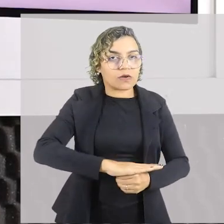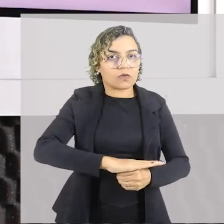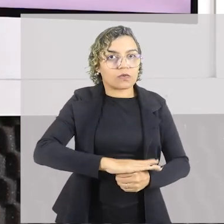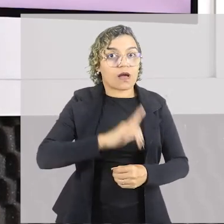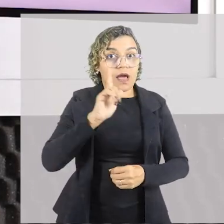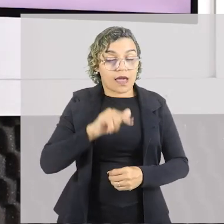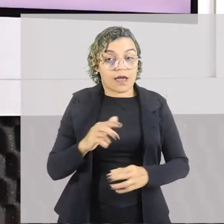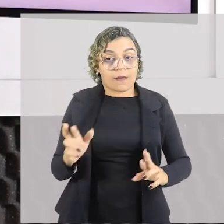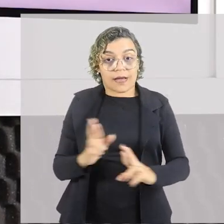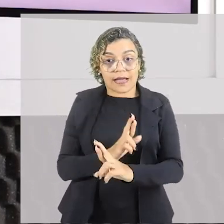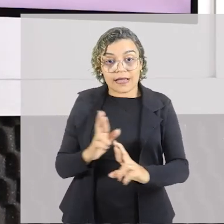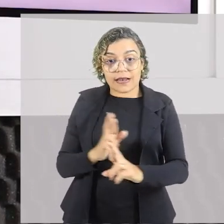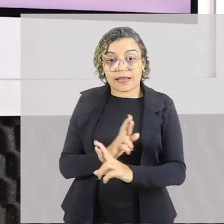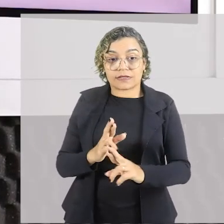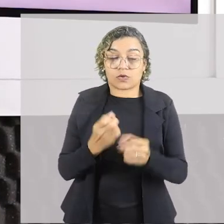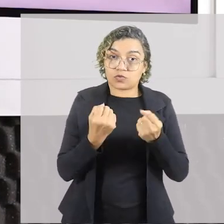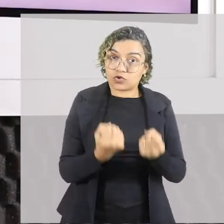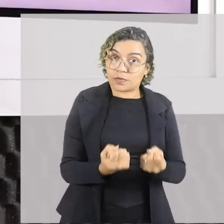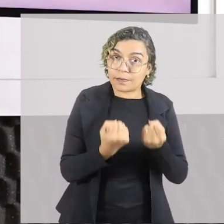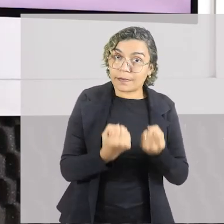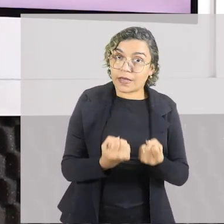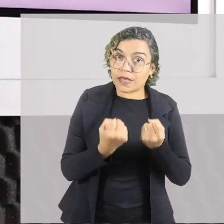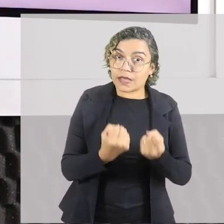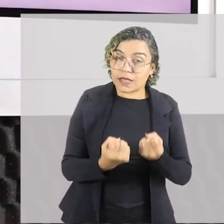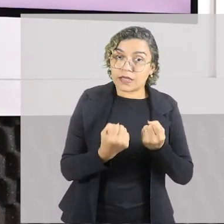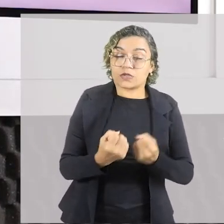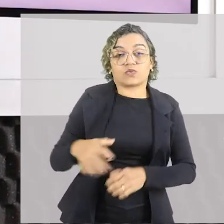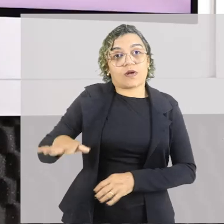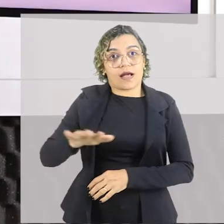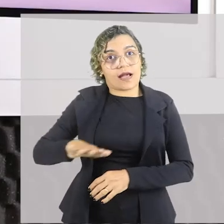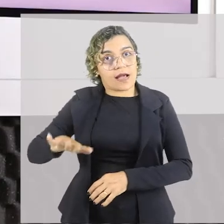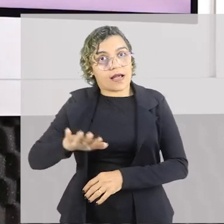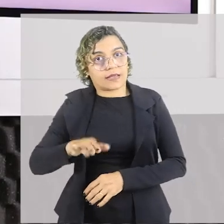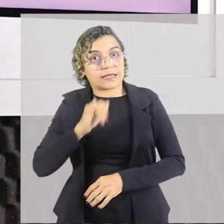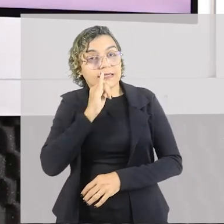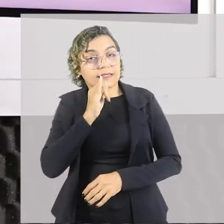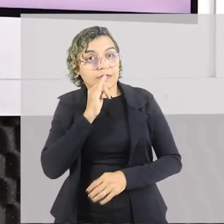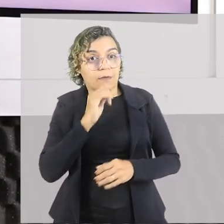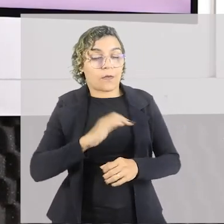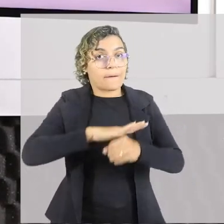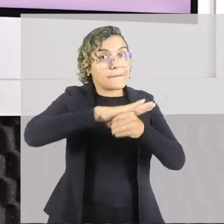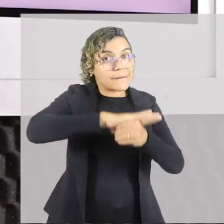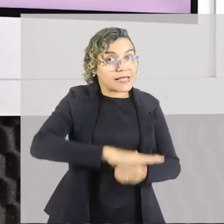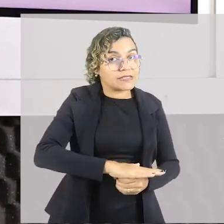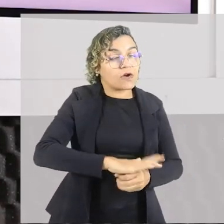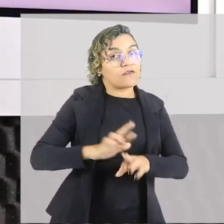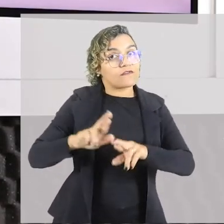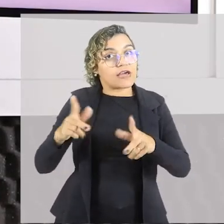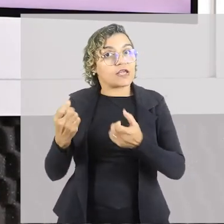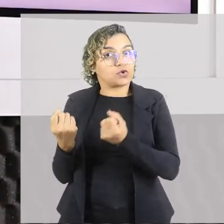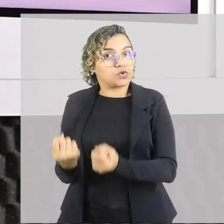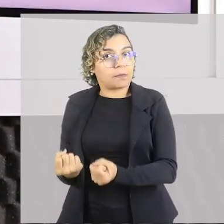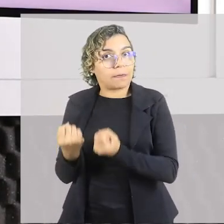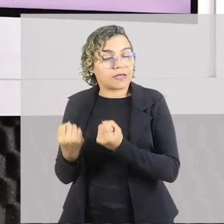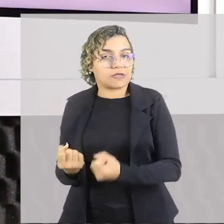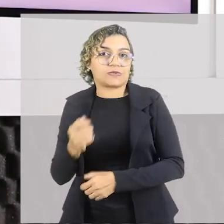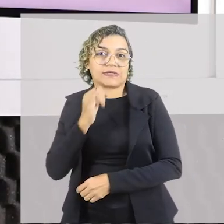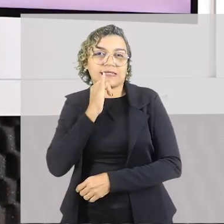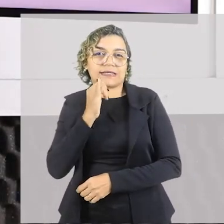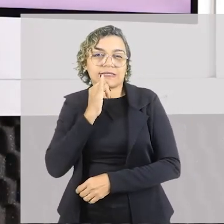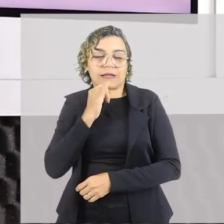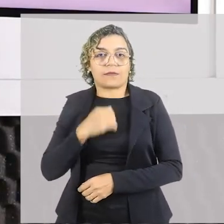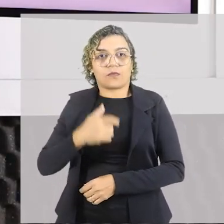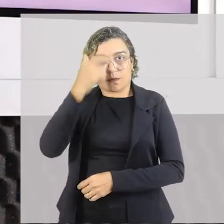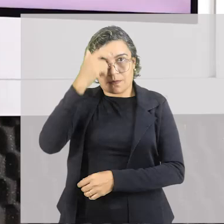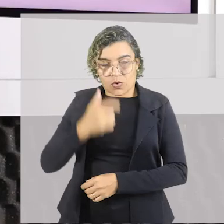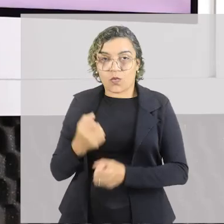pela área. Não confunde pressão com peso, tá certo? Por exemplo, eu estou com